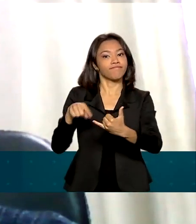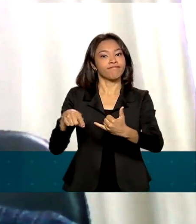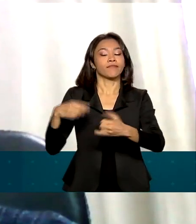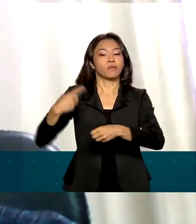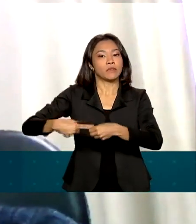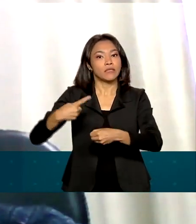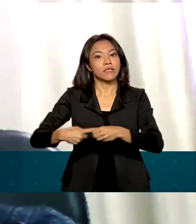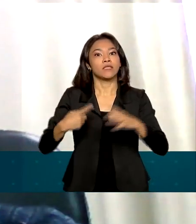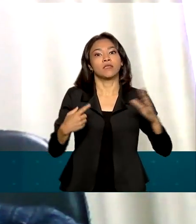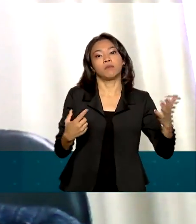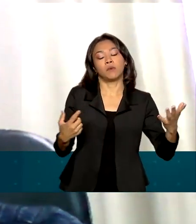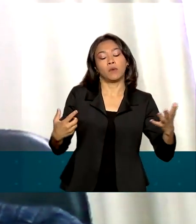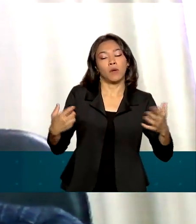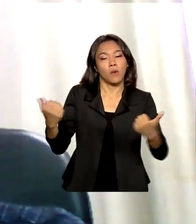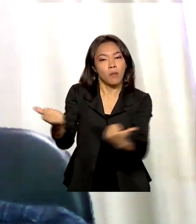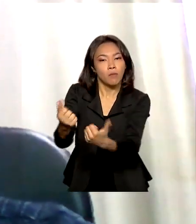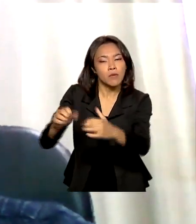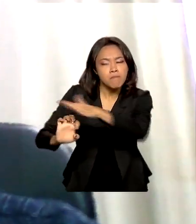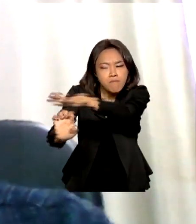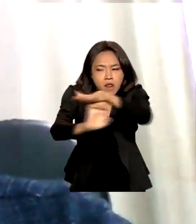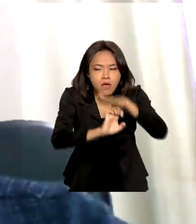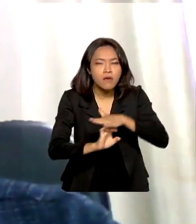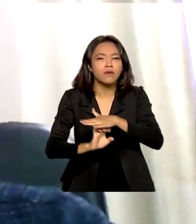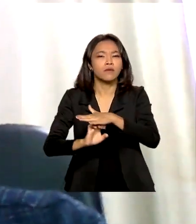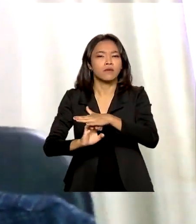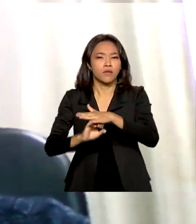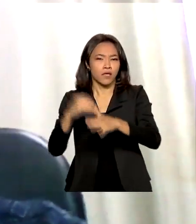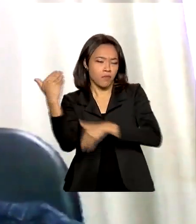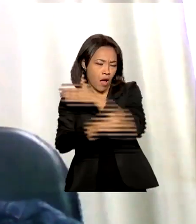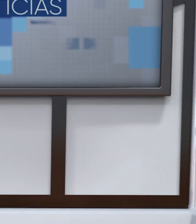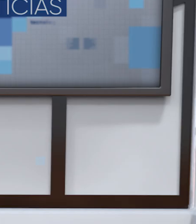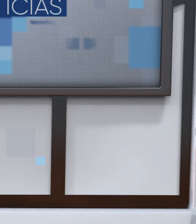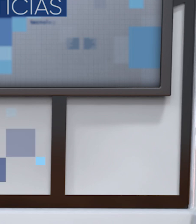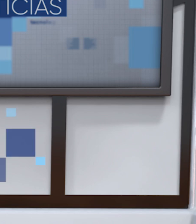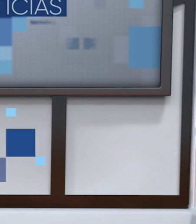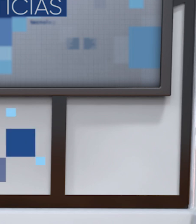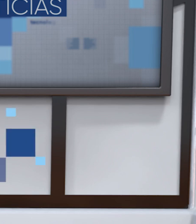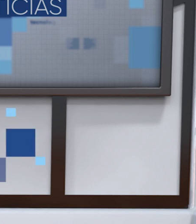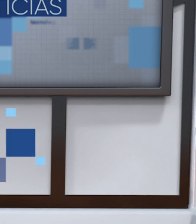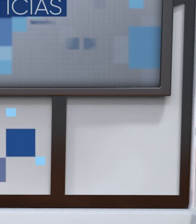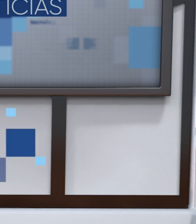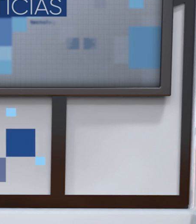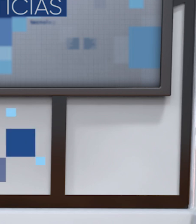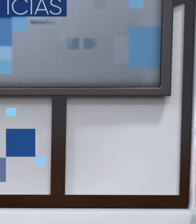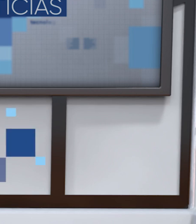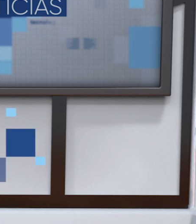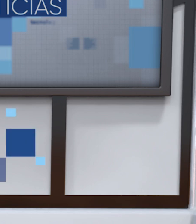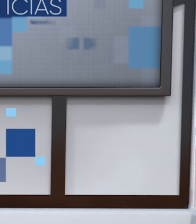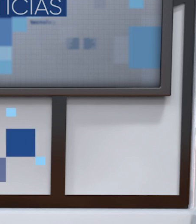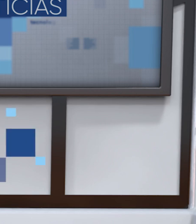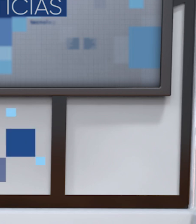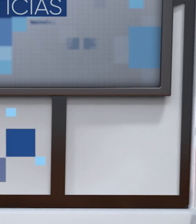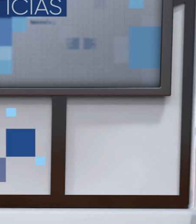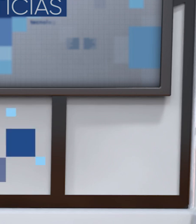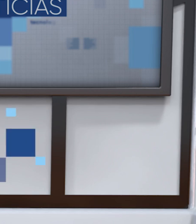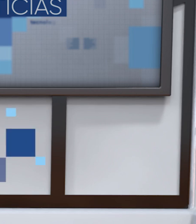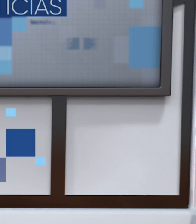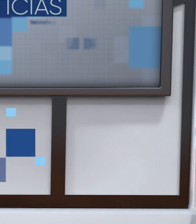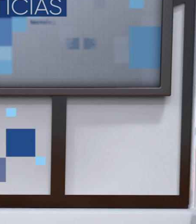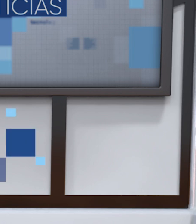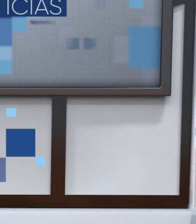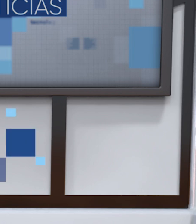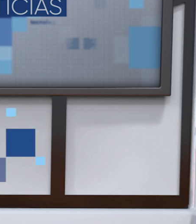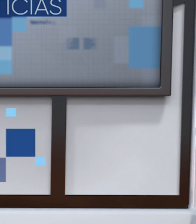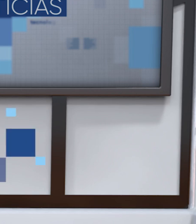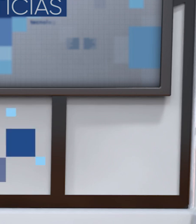associação com as empresas e que exploram o turismo e assim por diante. Apesar da inflação alta registrada em 2021, o número